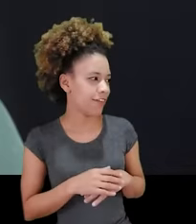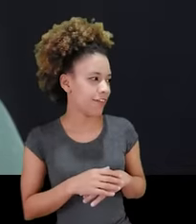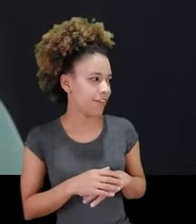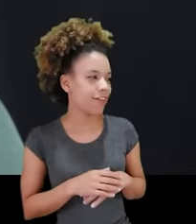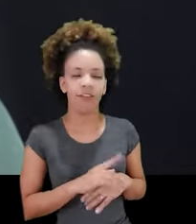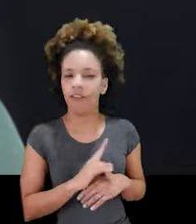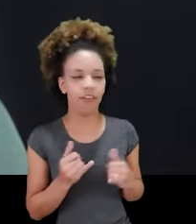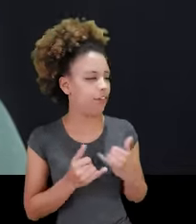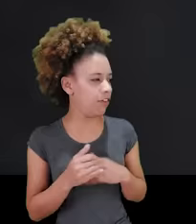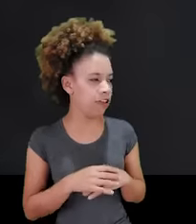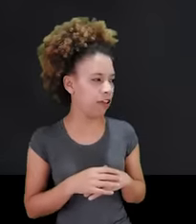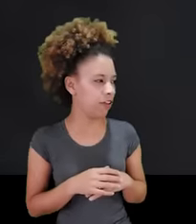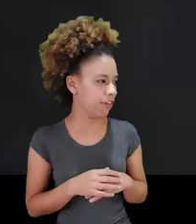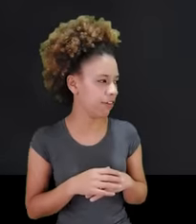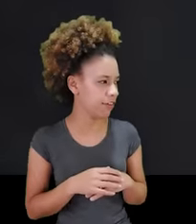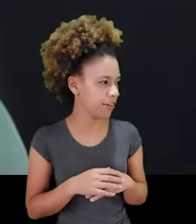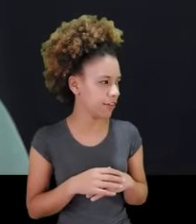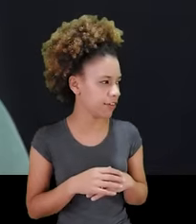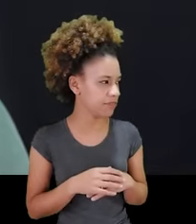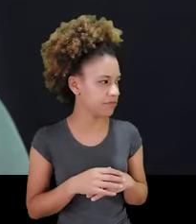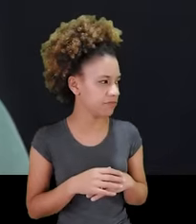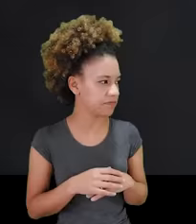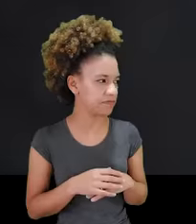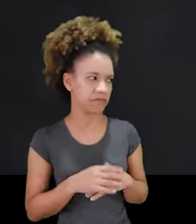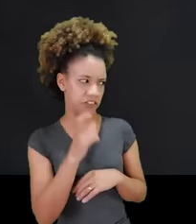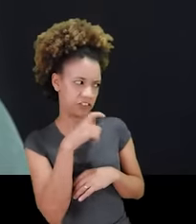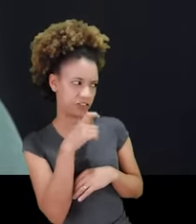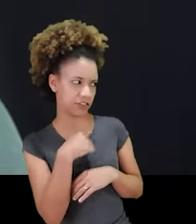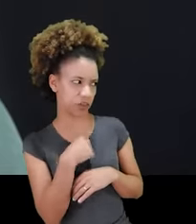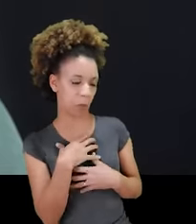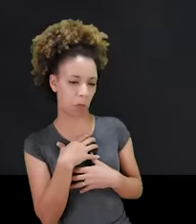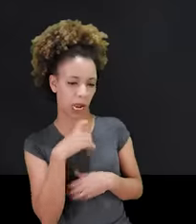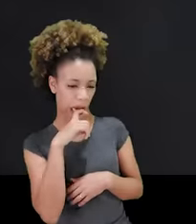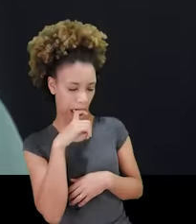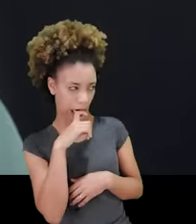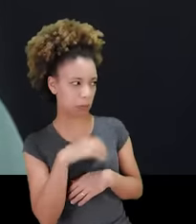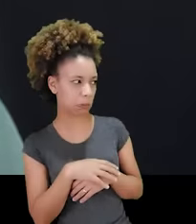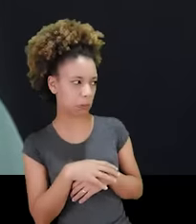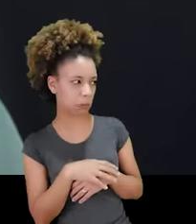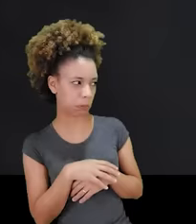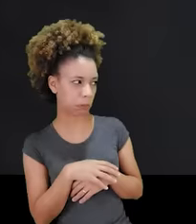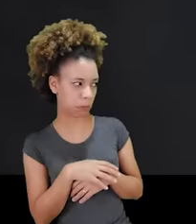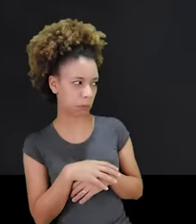Claramente. Parece ser certo. Mentira, isso também. Eu fiquei um pouco inveja.